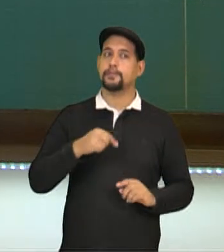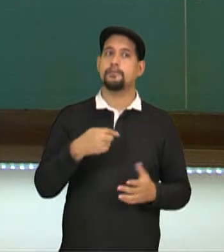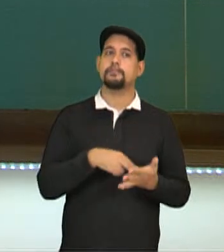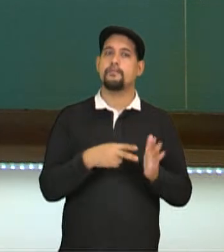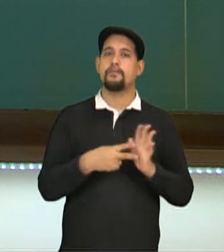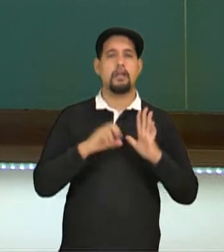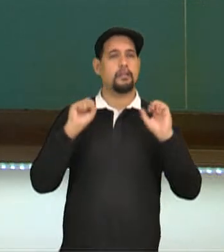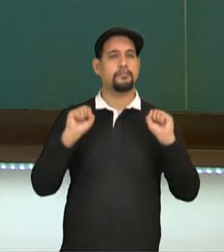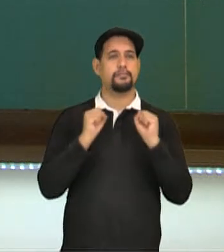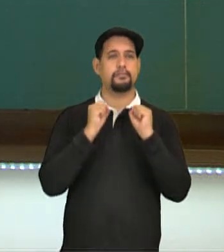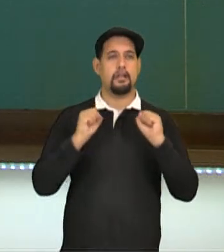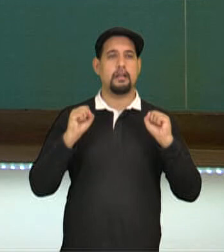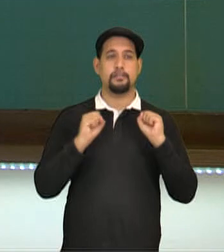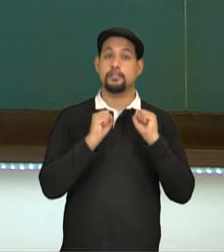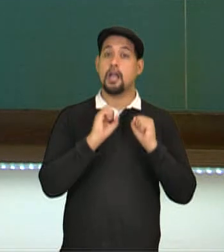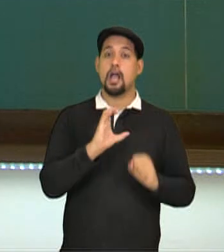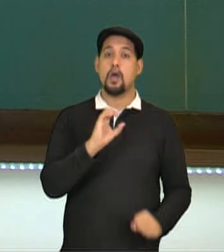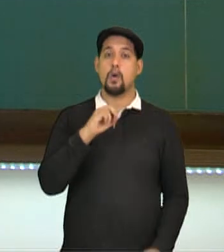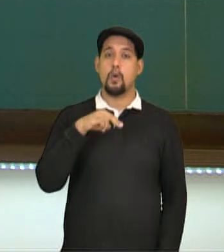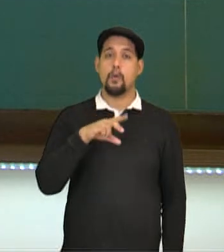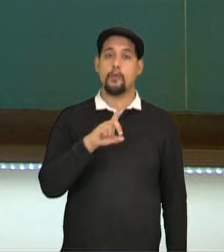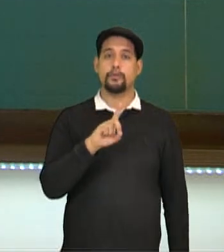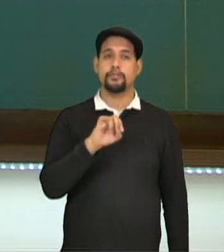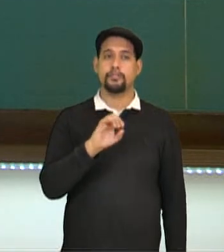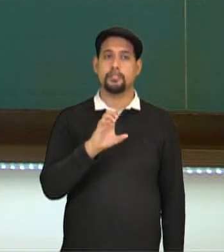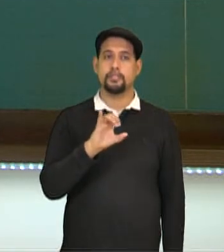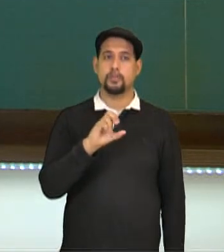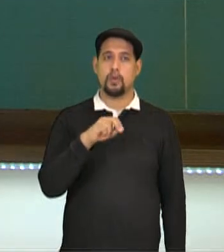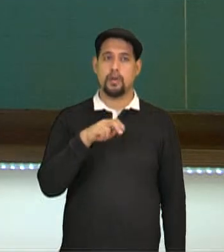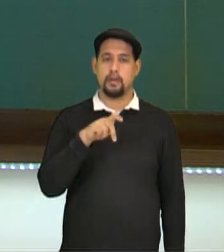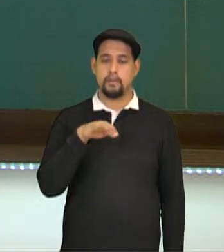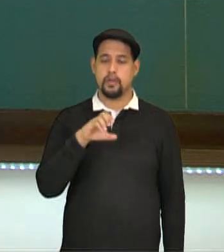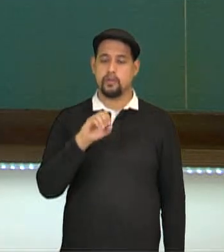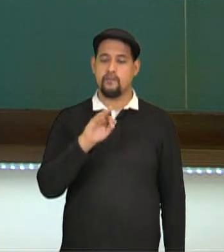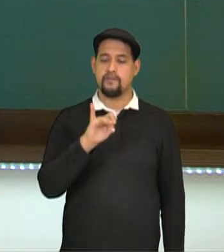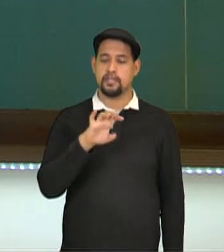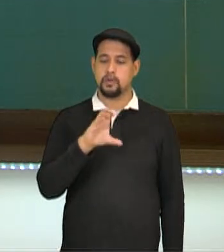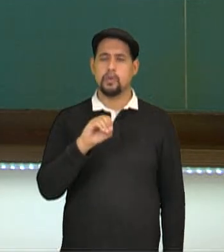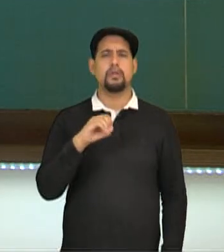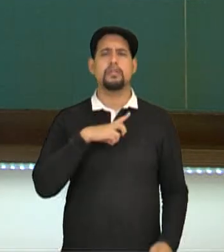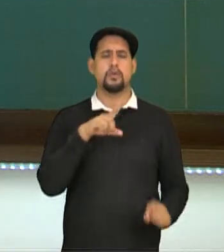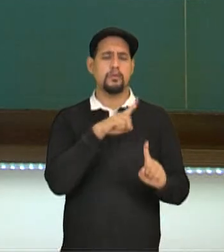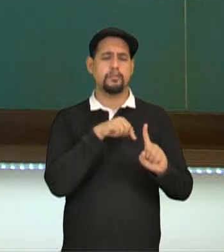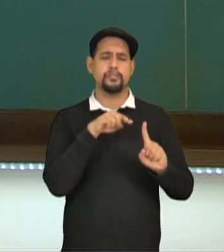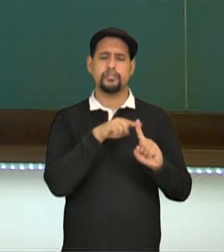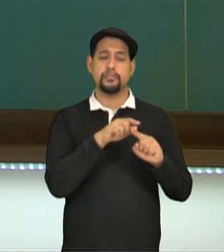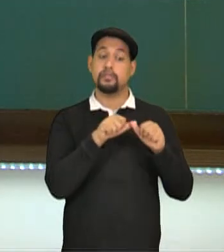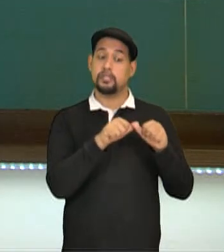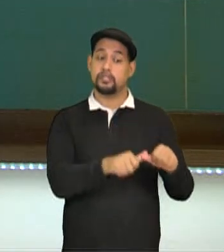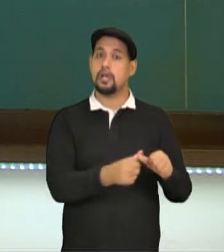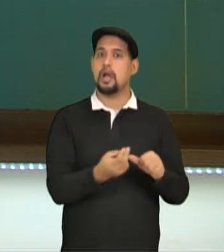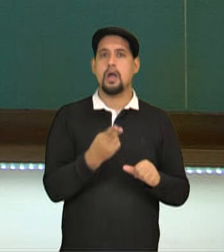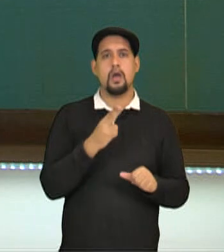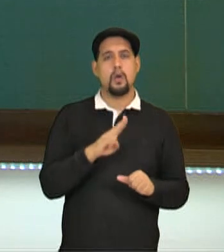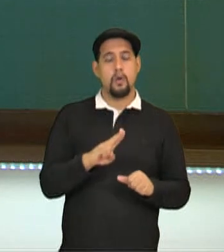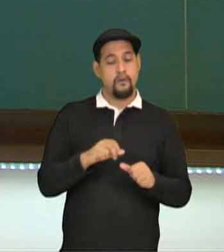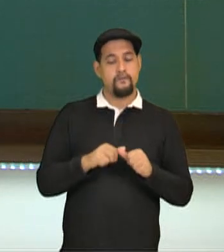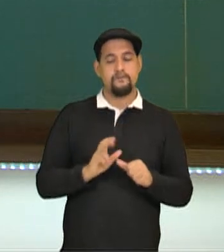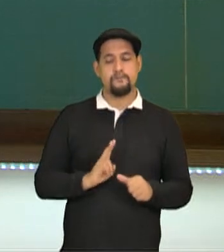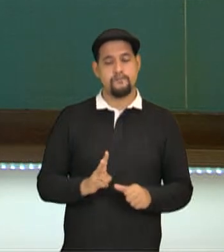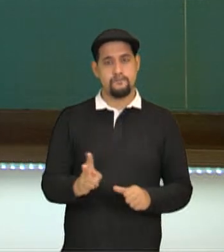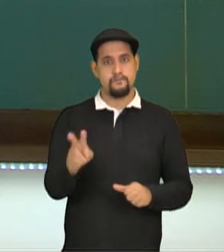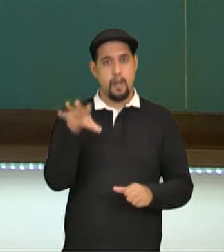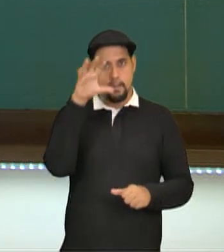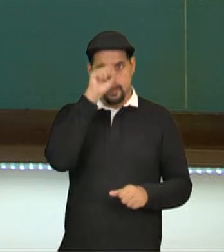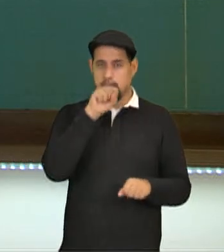a ginástica de condicionamento físico, que tem como objetivo adquirir ou manter a nossa aptidão física,